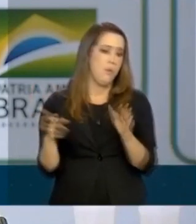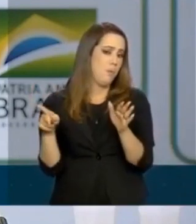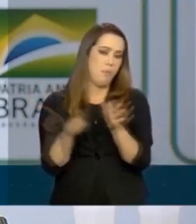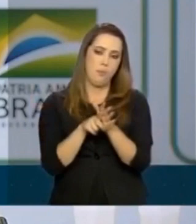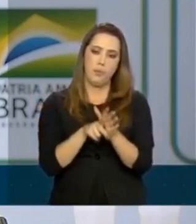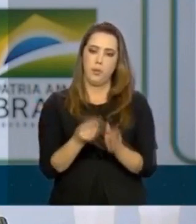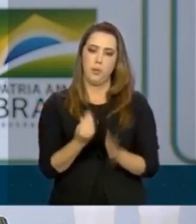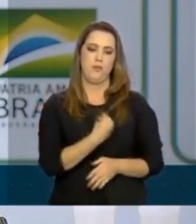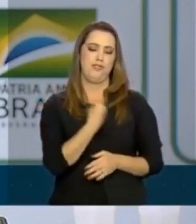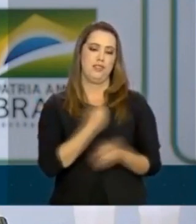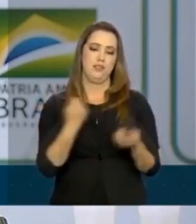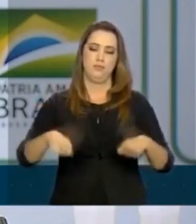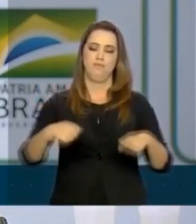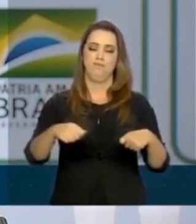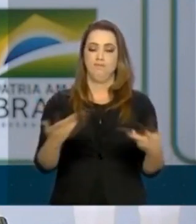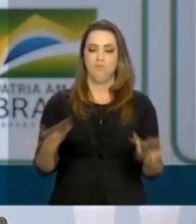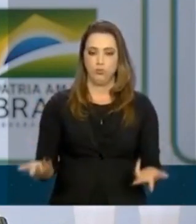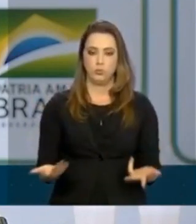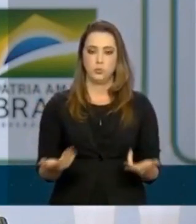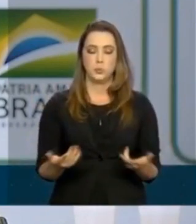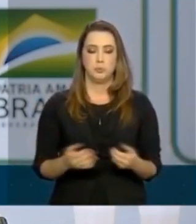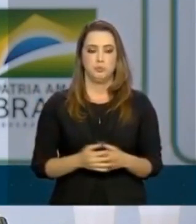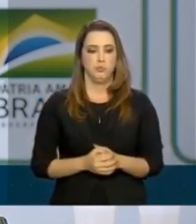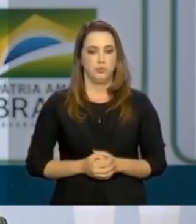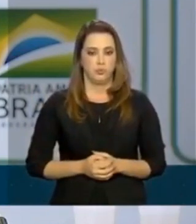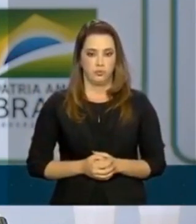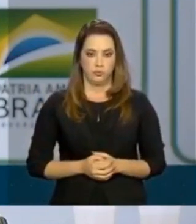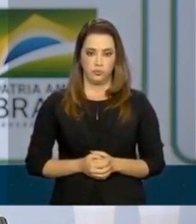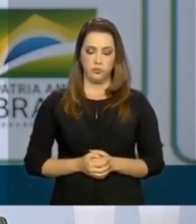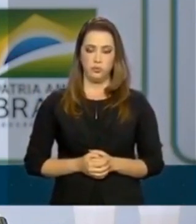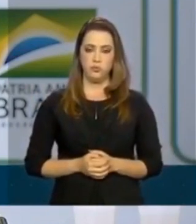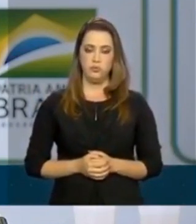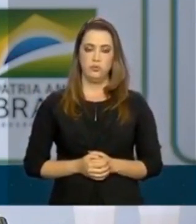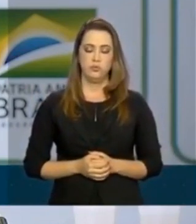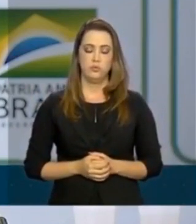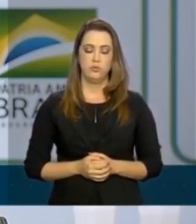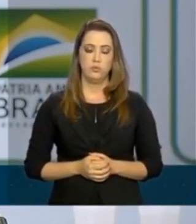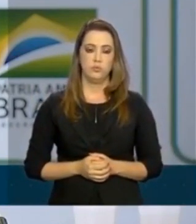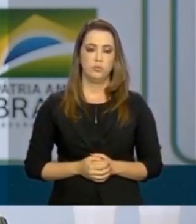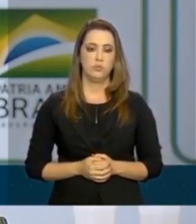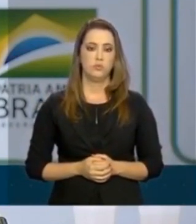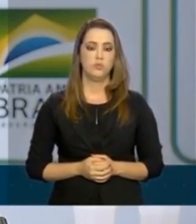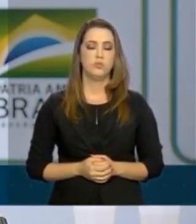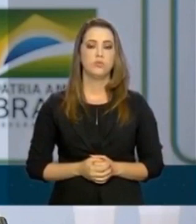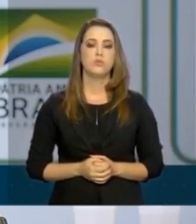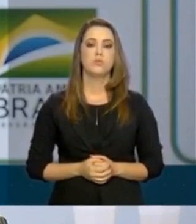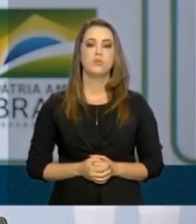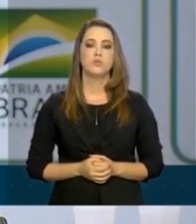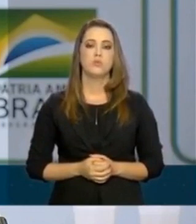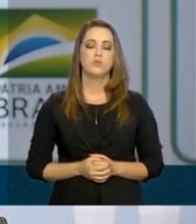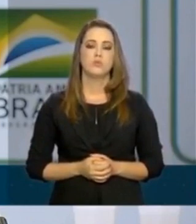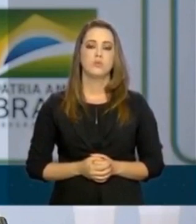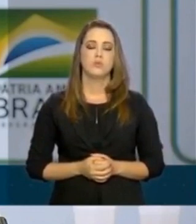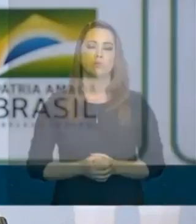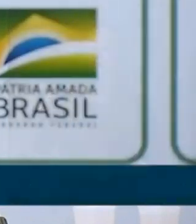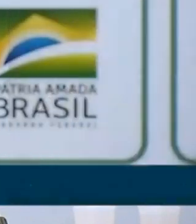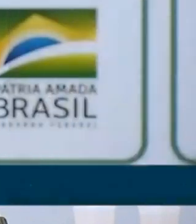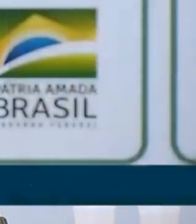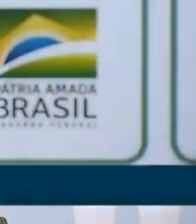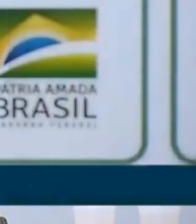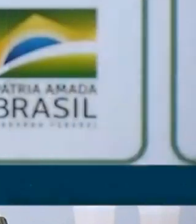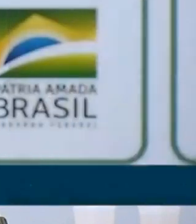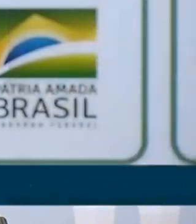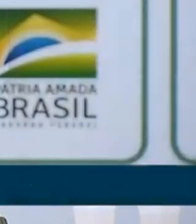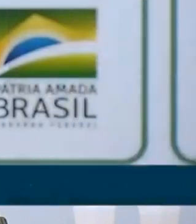própria sobrevivência. As questões econômicas são importantíssimas e fizeram parte da linha da fala